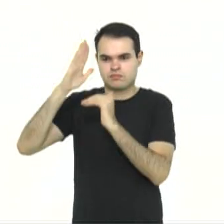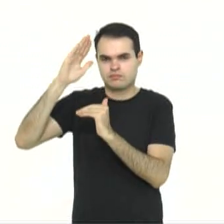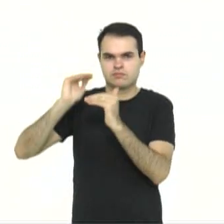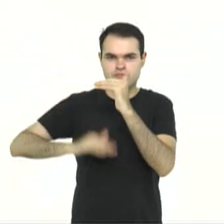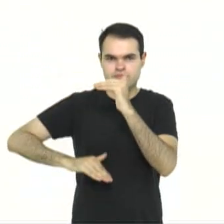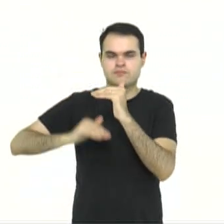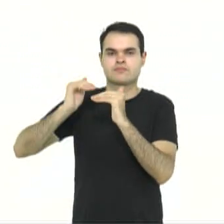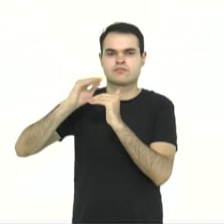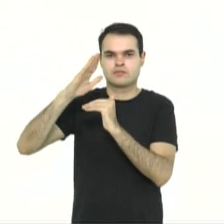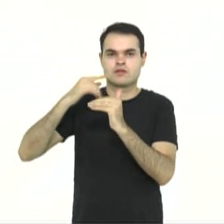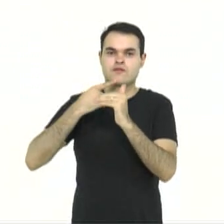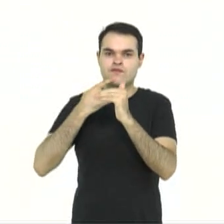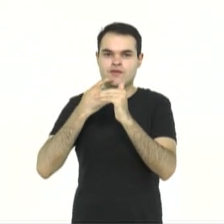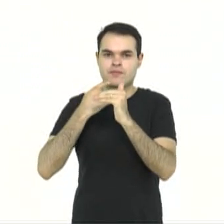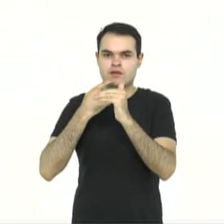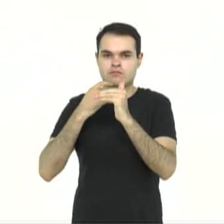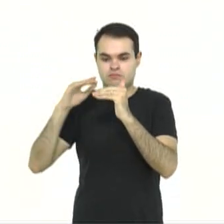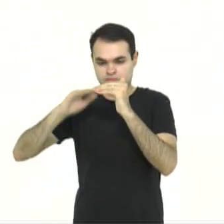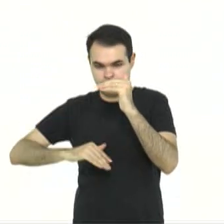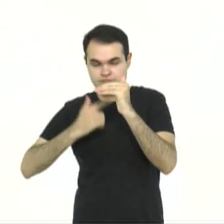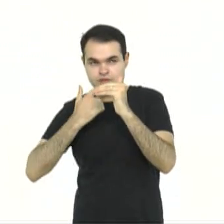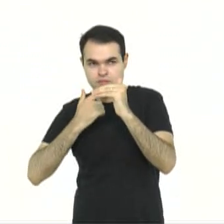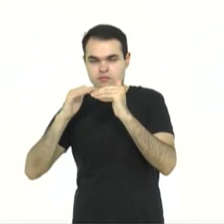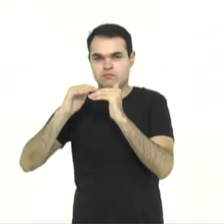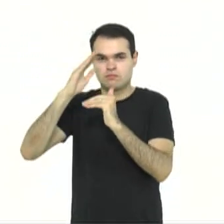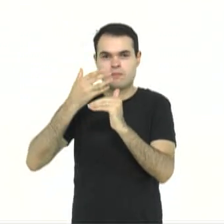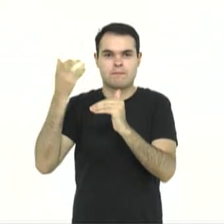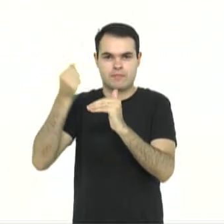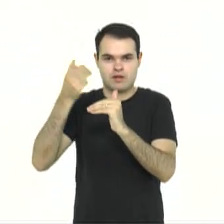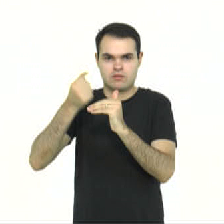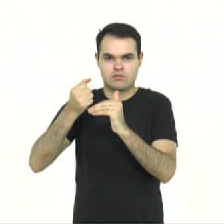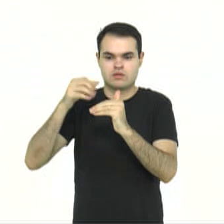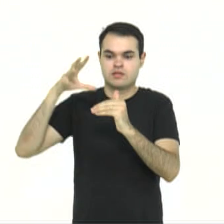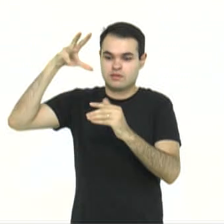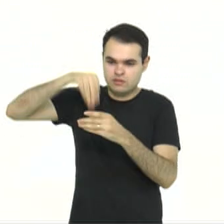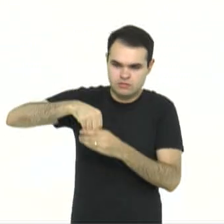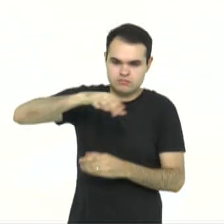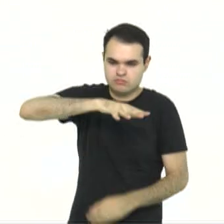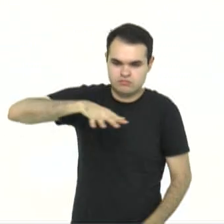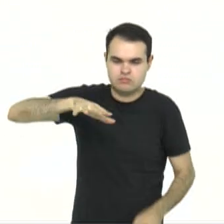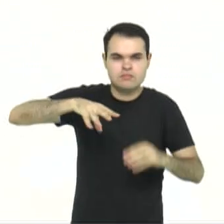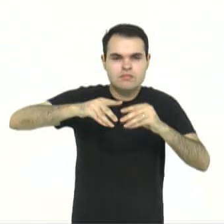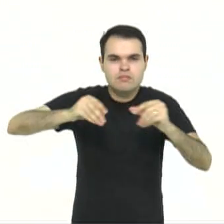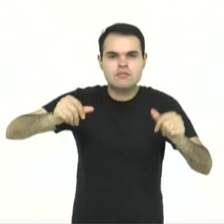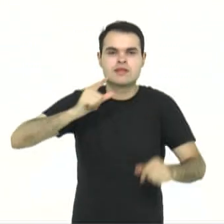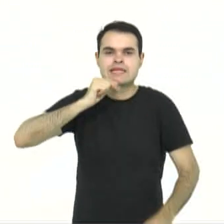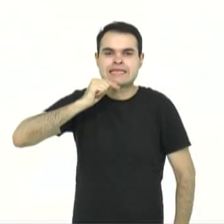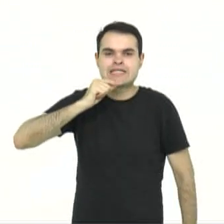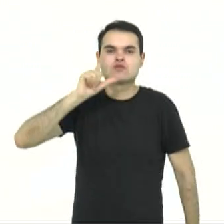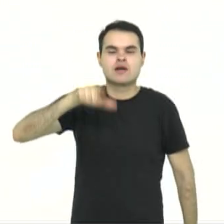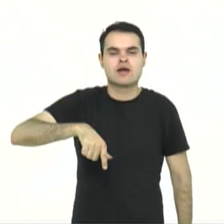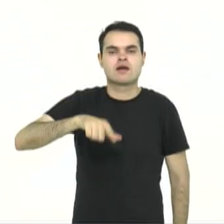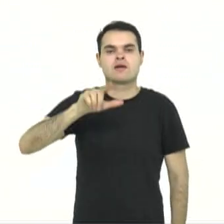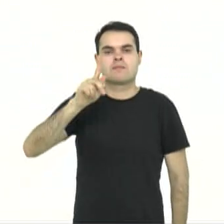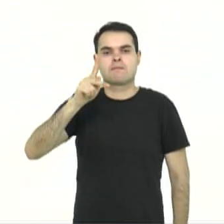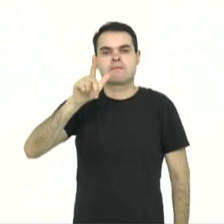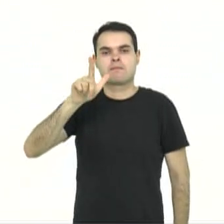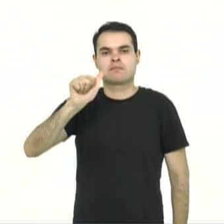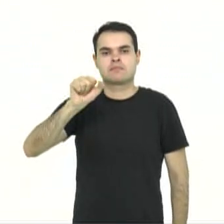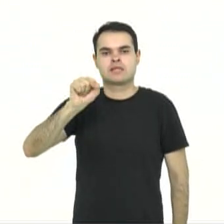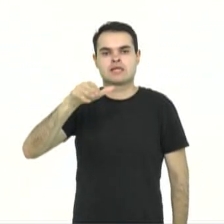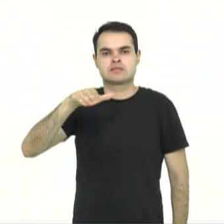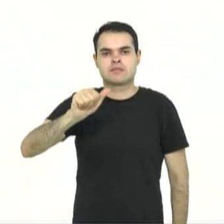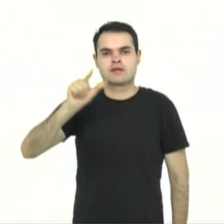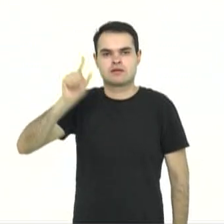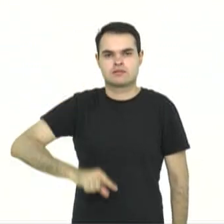elementos figurados juntamente com os glóbulos brancos, tá? E o plasma, que é a parte líquida do sangue, tá bom? Então, aqui eu trouxe mostrando aqui para